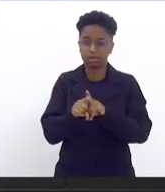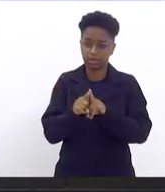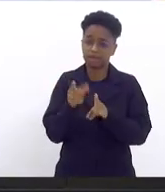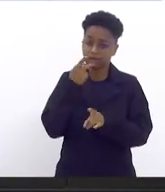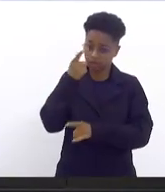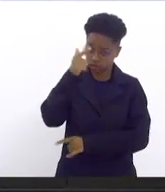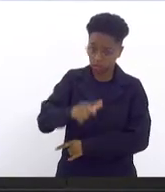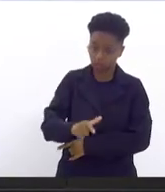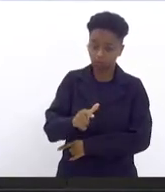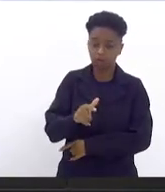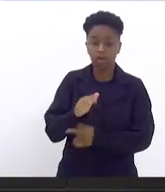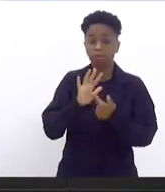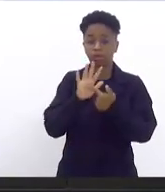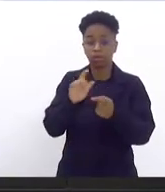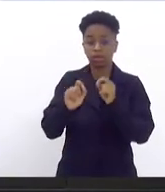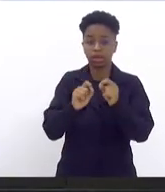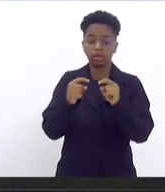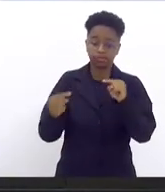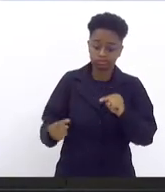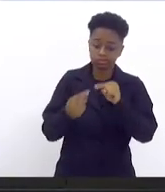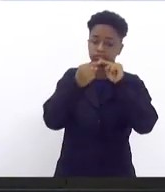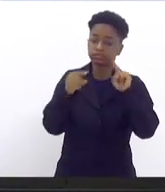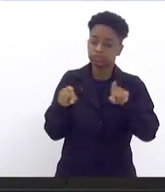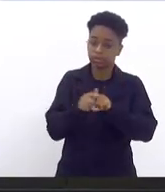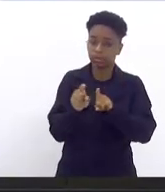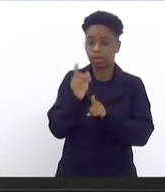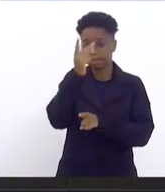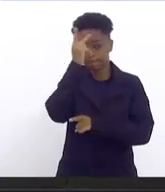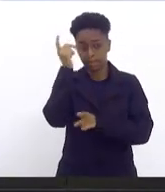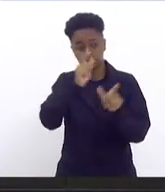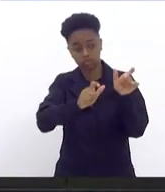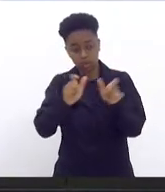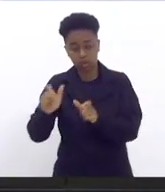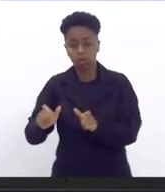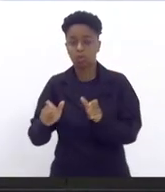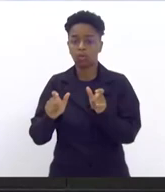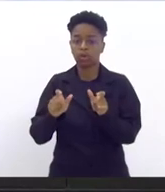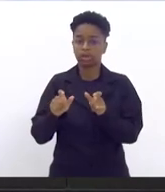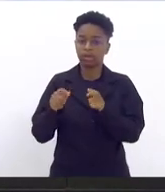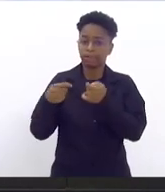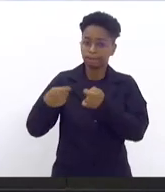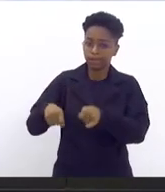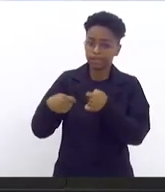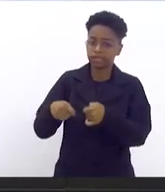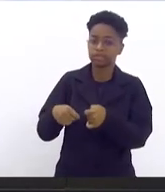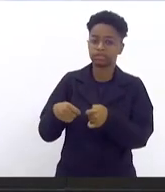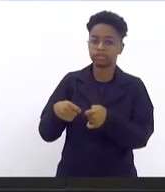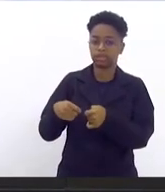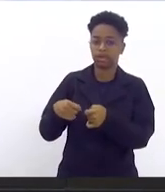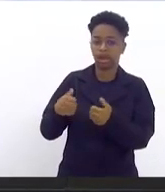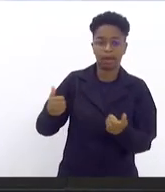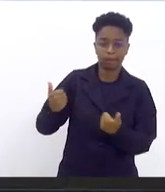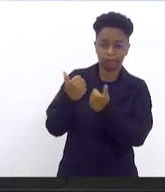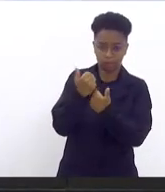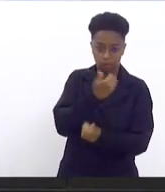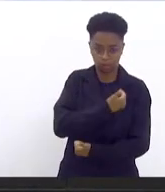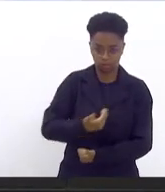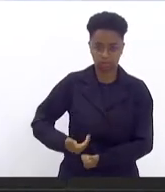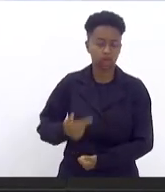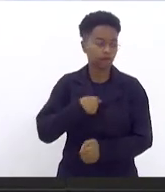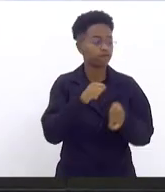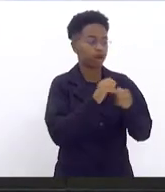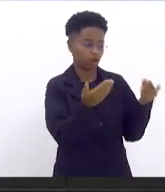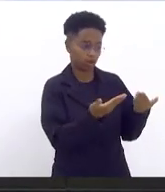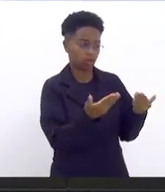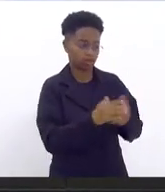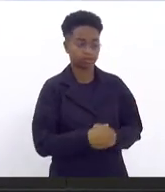redundante, mas dizendo que isso se aplica objetivamente para aquelas pessoas que necessitam de benefícios. Eu farei imediatamente. Então, eu acho que a